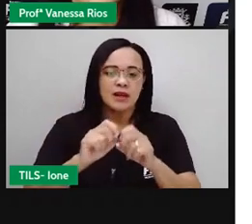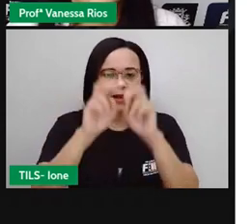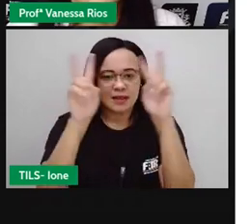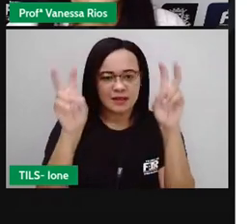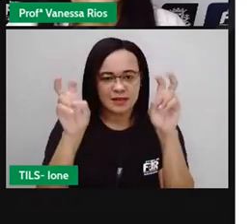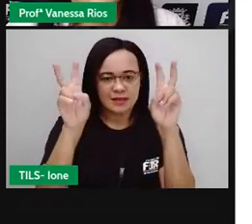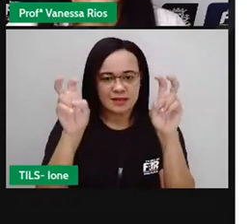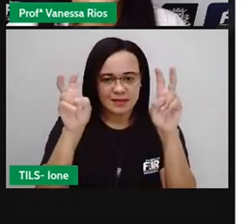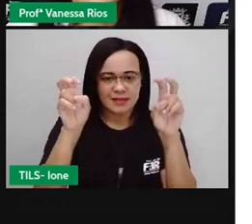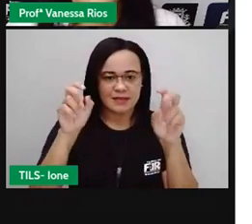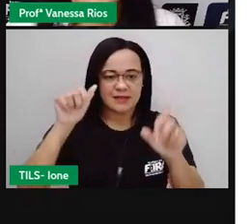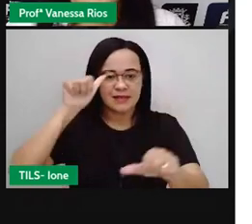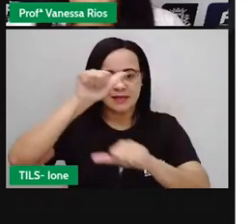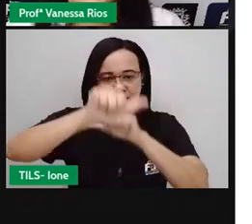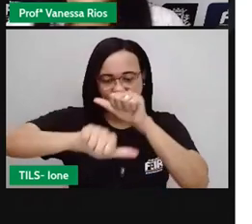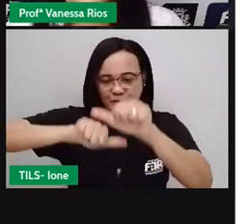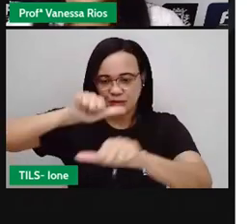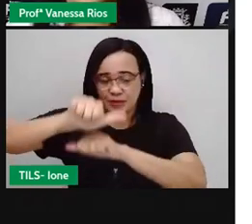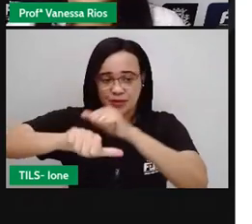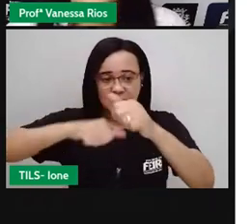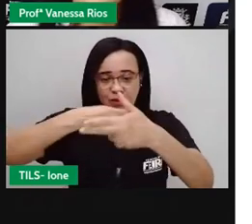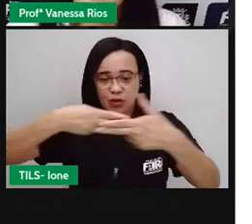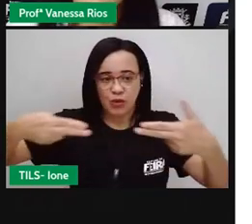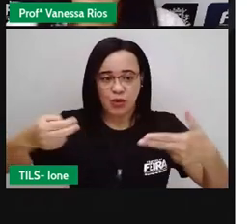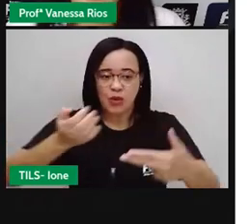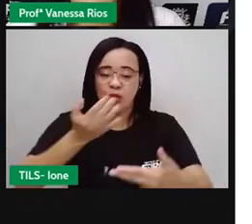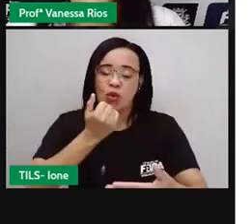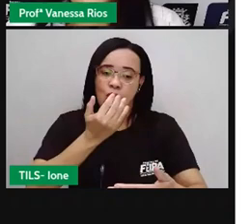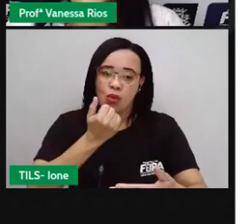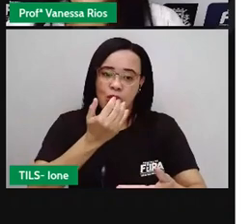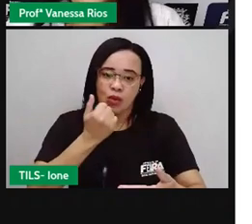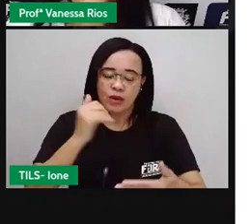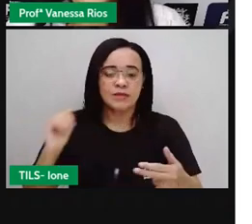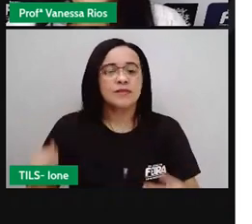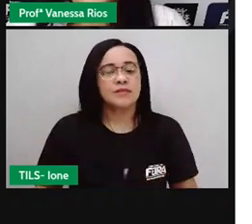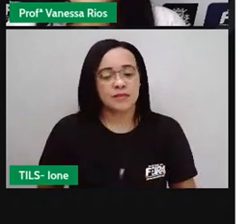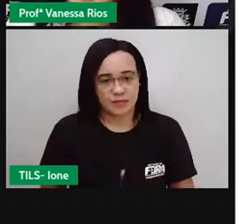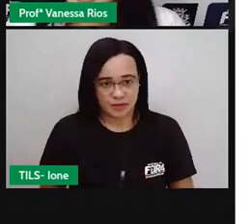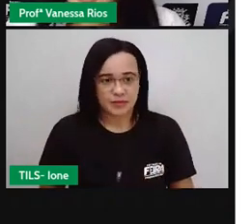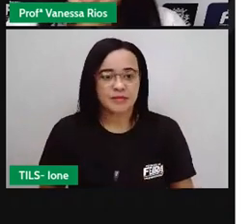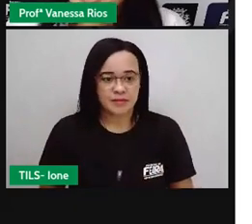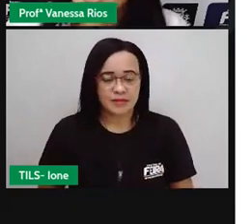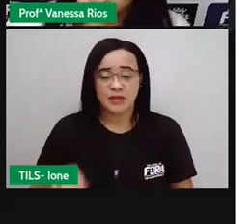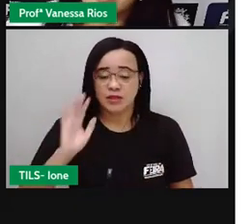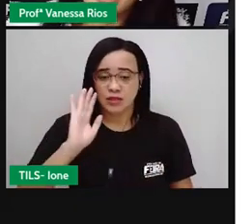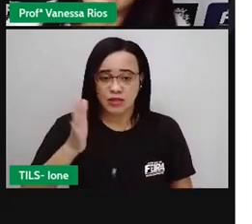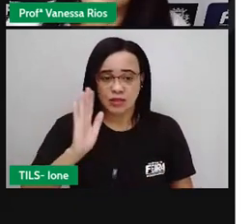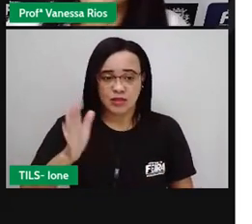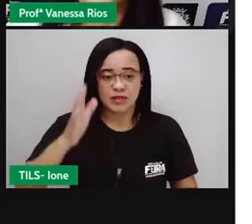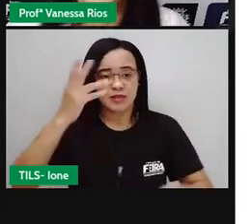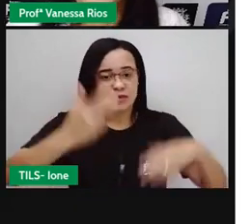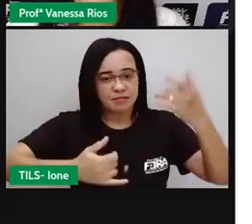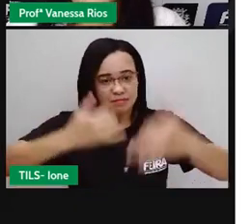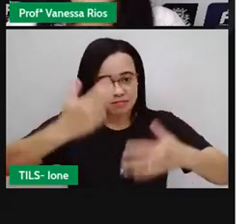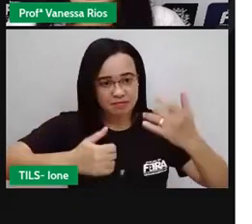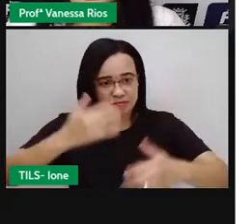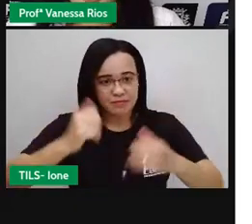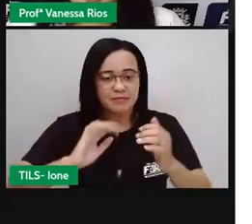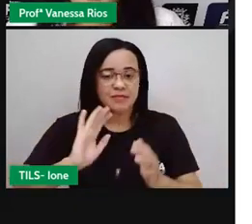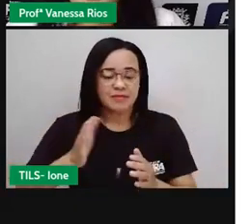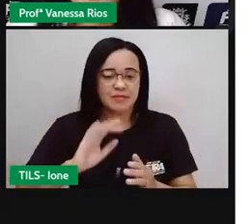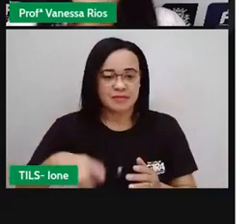transformação dos alimentos. A gente já começou a estudar aí sobre sistema